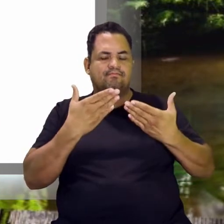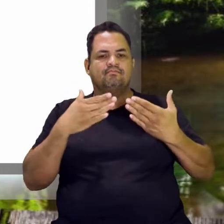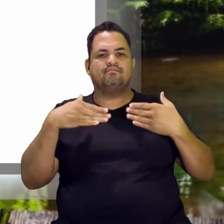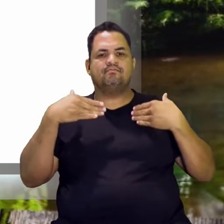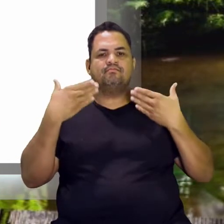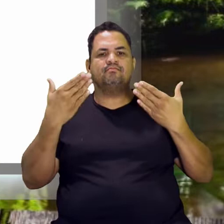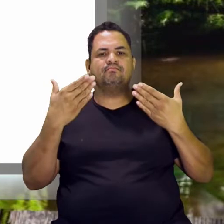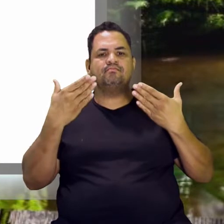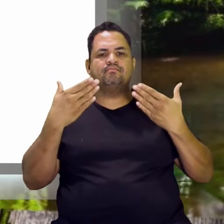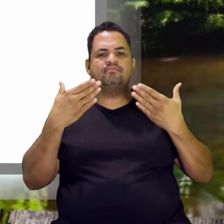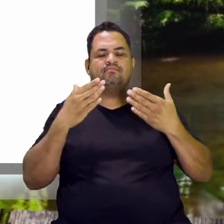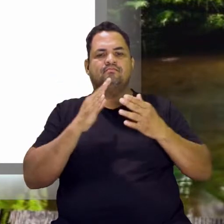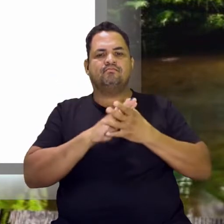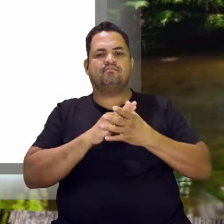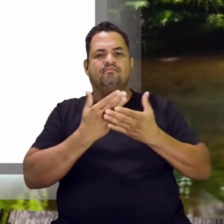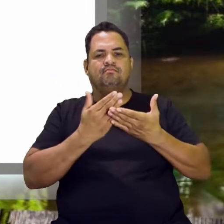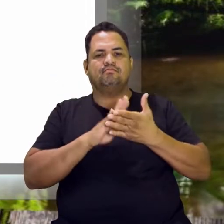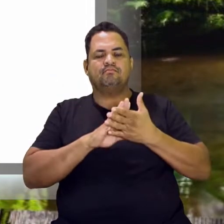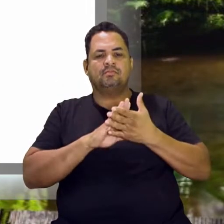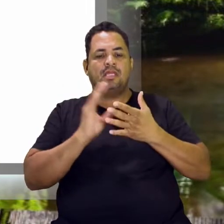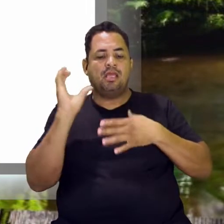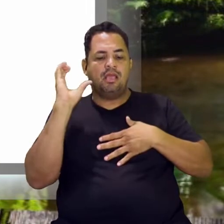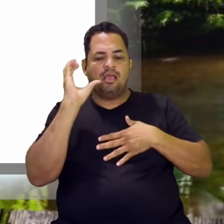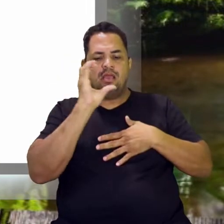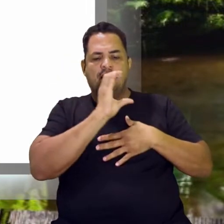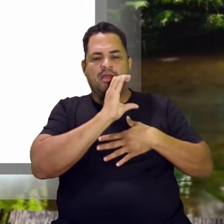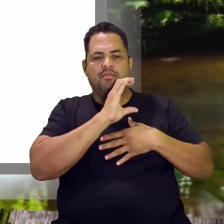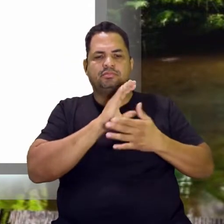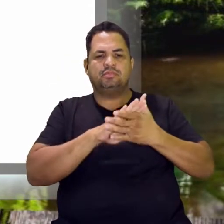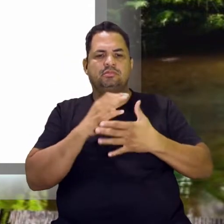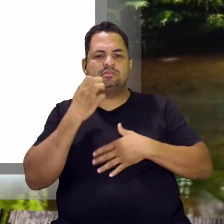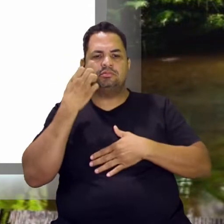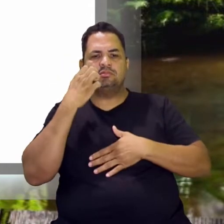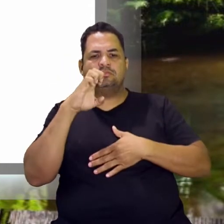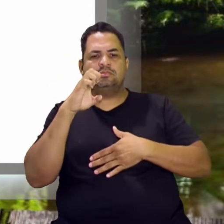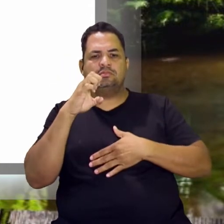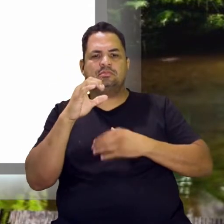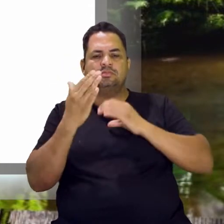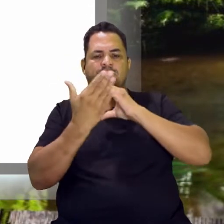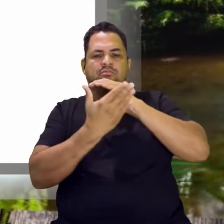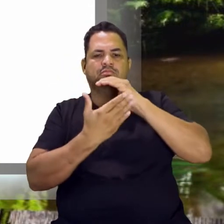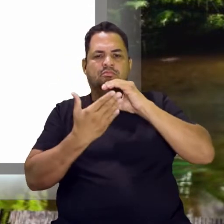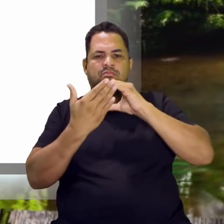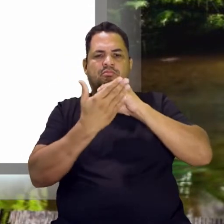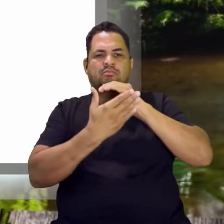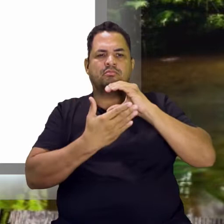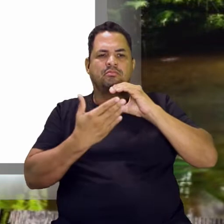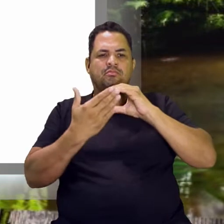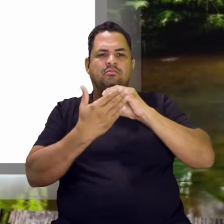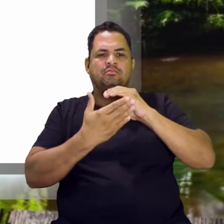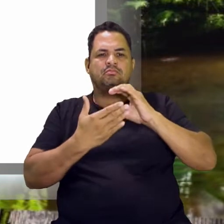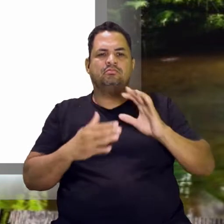aí, a fonte mais rápida e eficaz são os carboidratos,